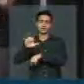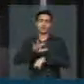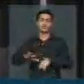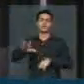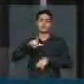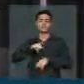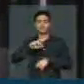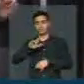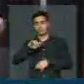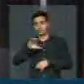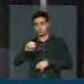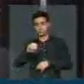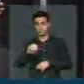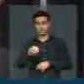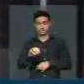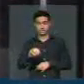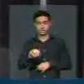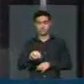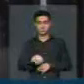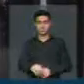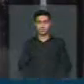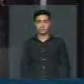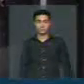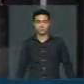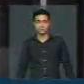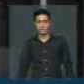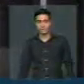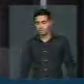isso, só para concluir, senhor presidente,